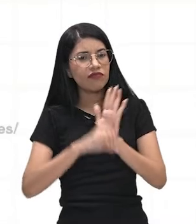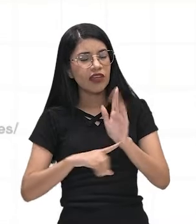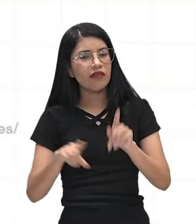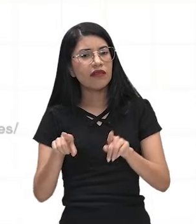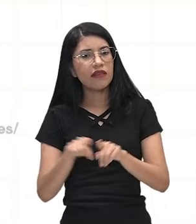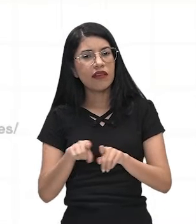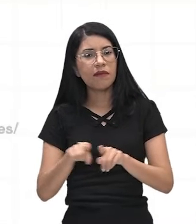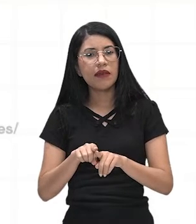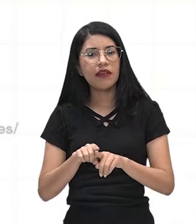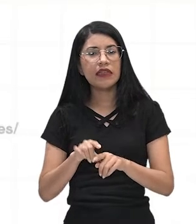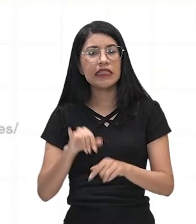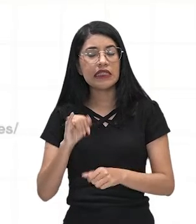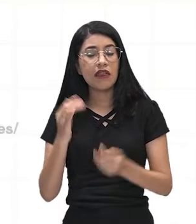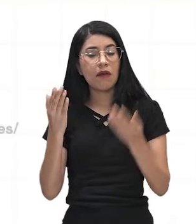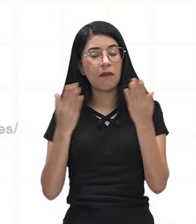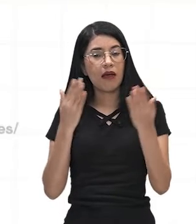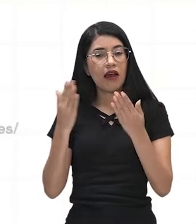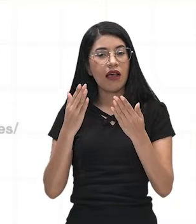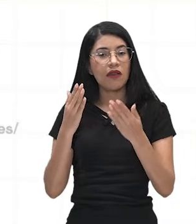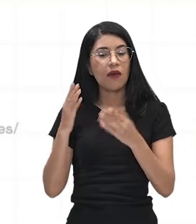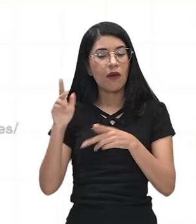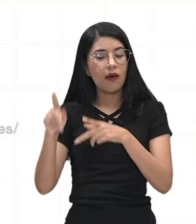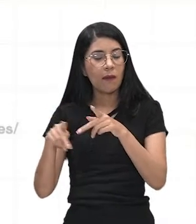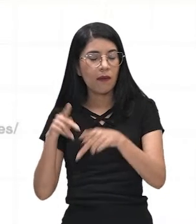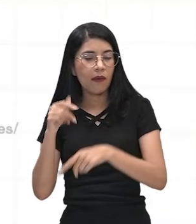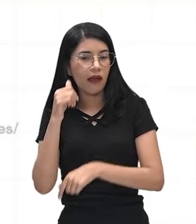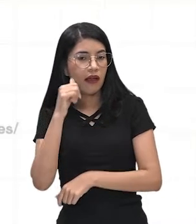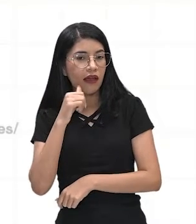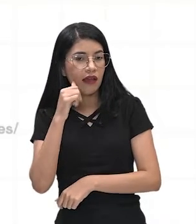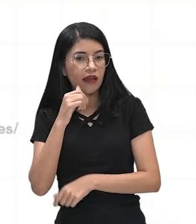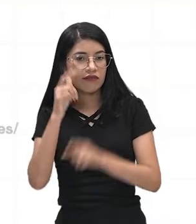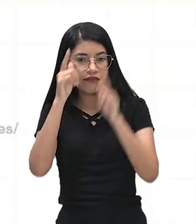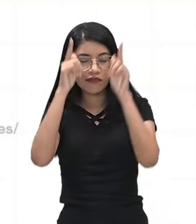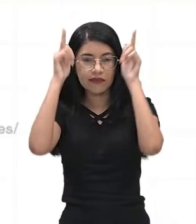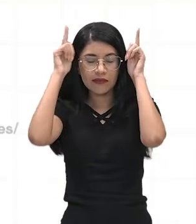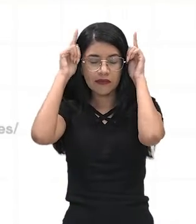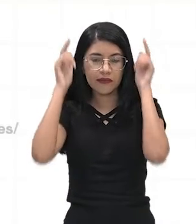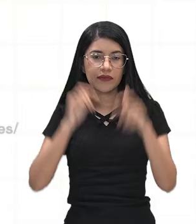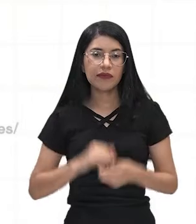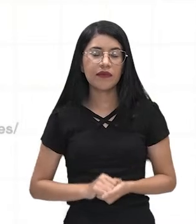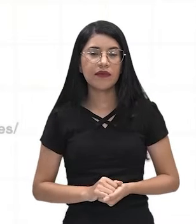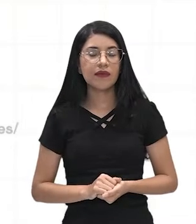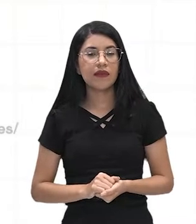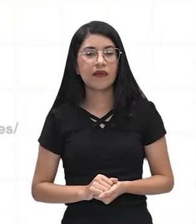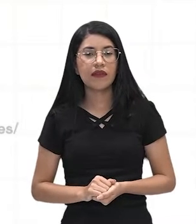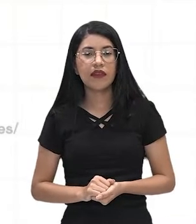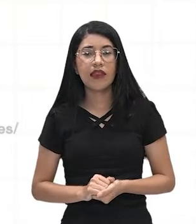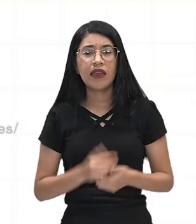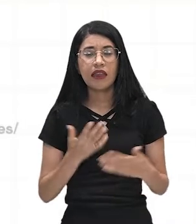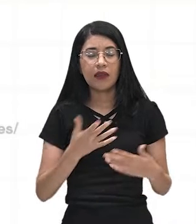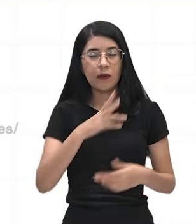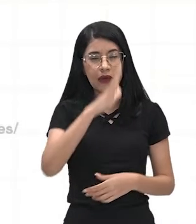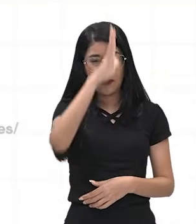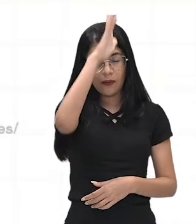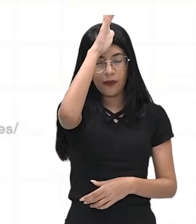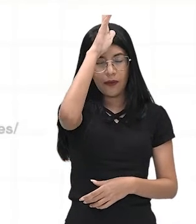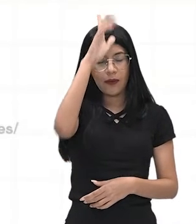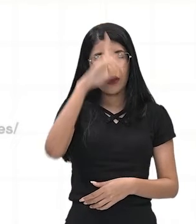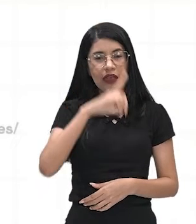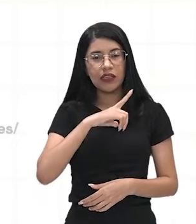em comparação com a mulher grega, tá? Em Roma, as mulheres, então, elas tinham um pouco mais